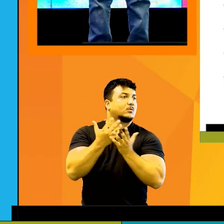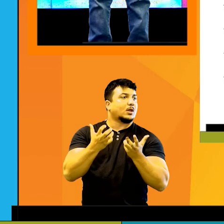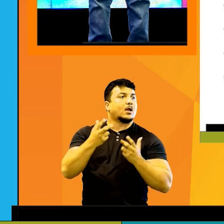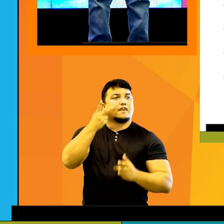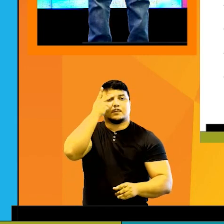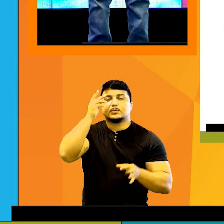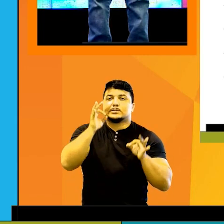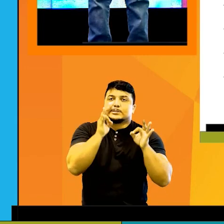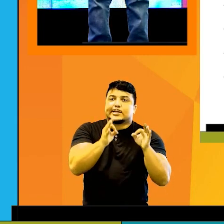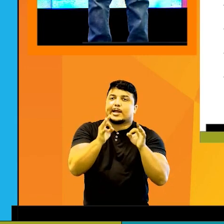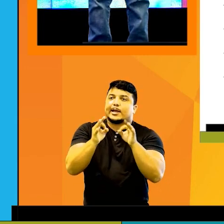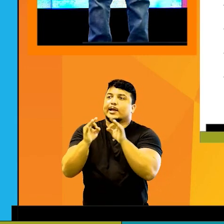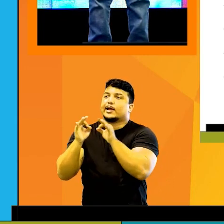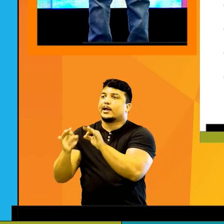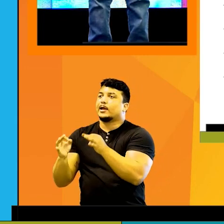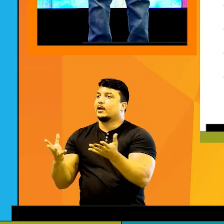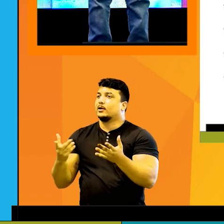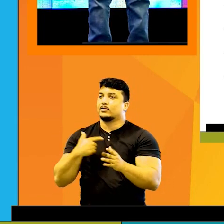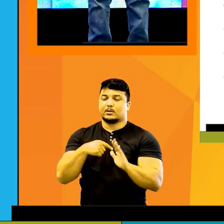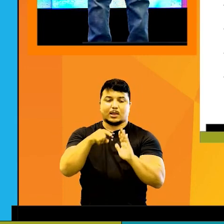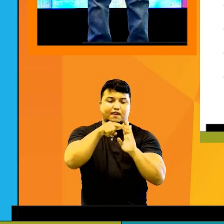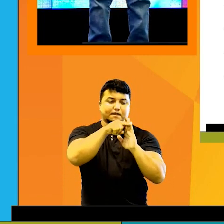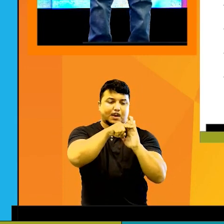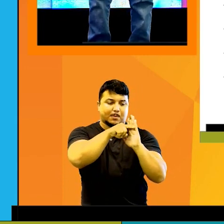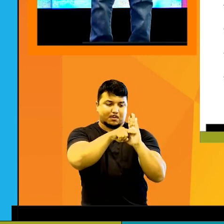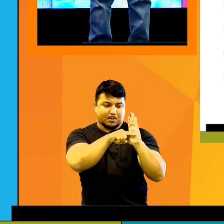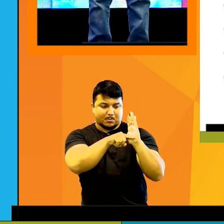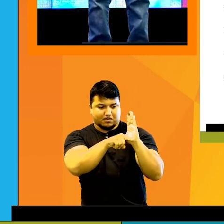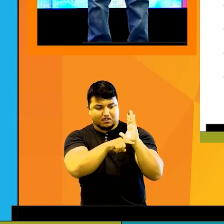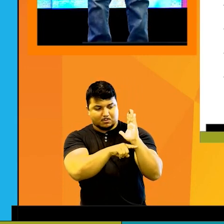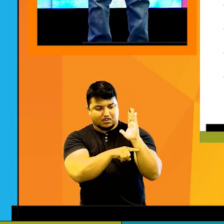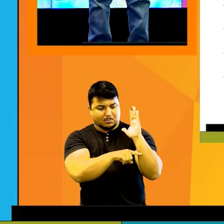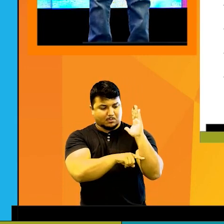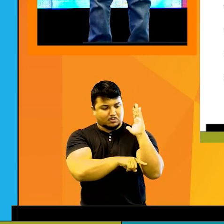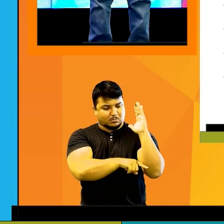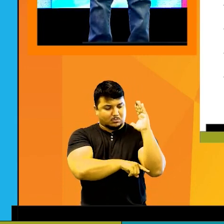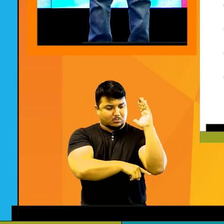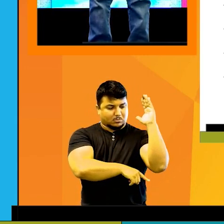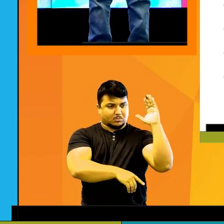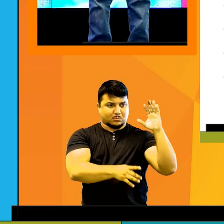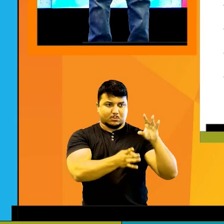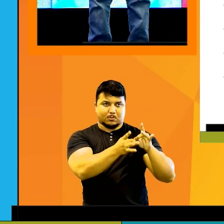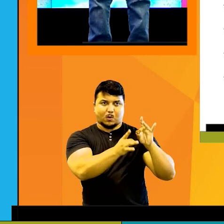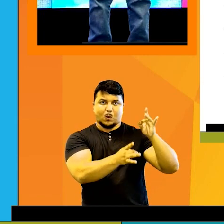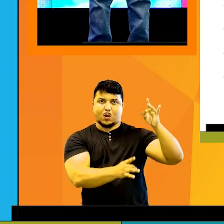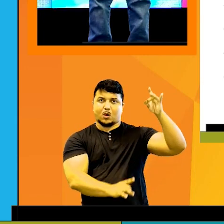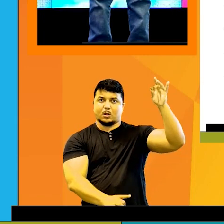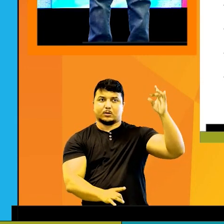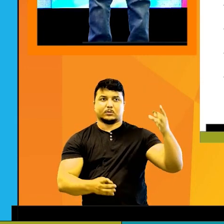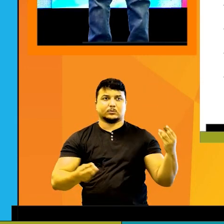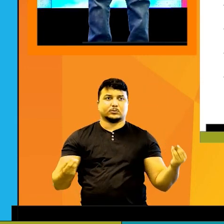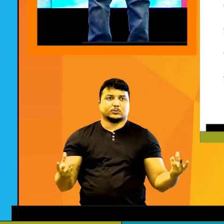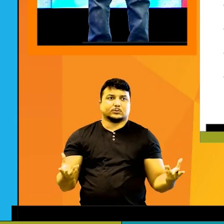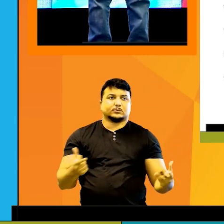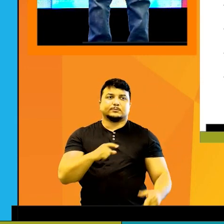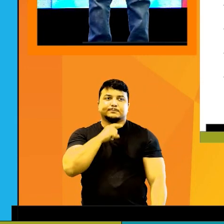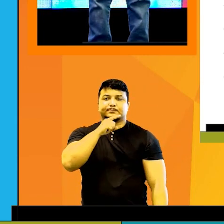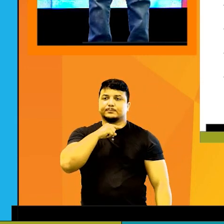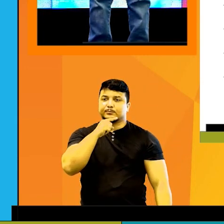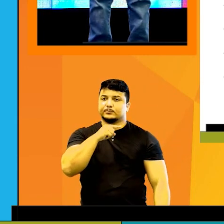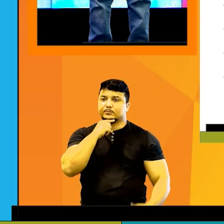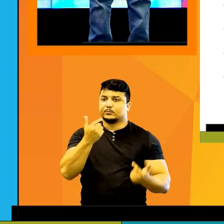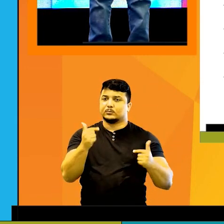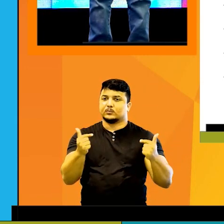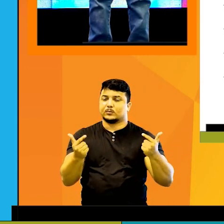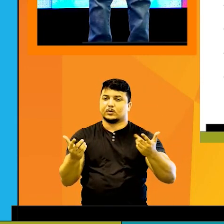pessoa certinha, faz uma lista. Eu só quero se for assim. Aí não tem, sabe?